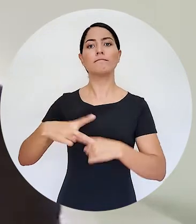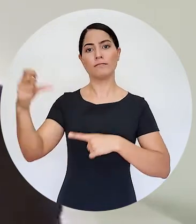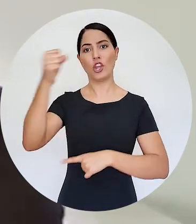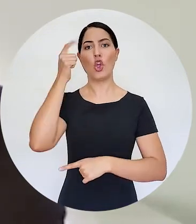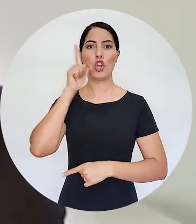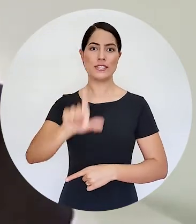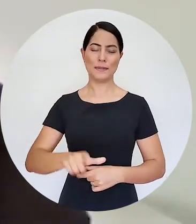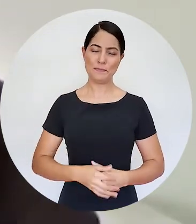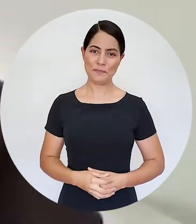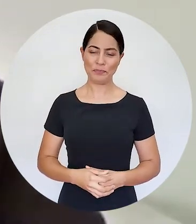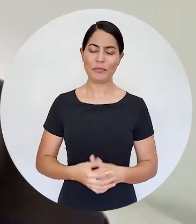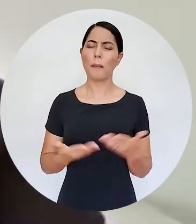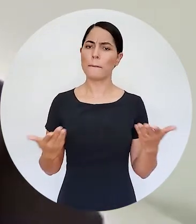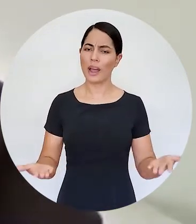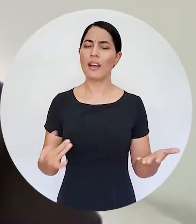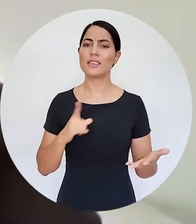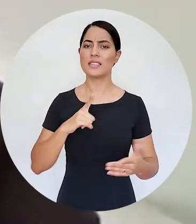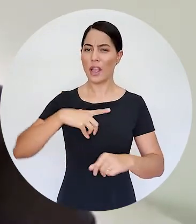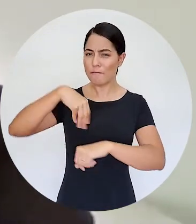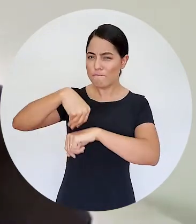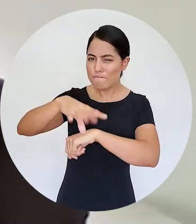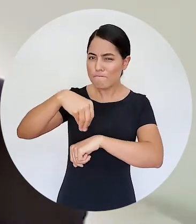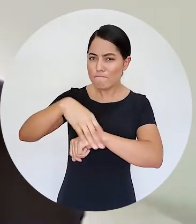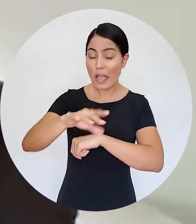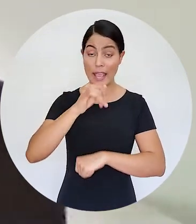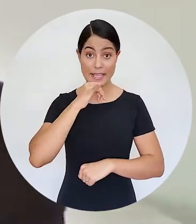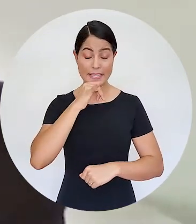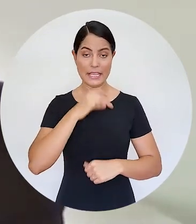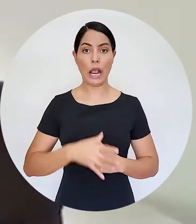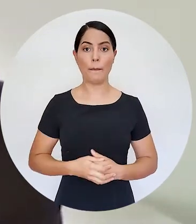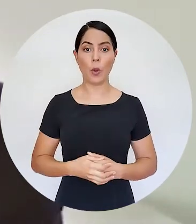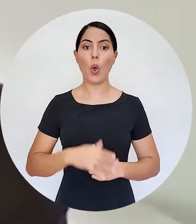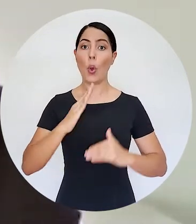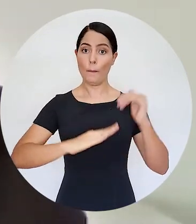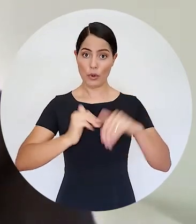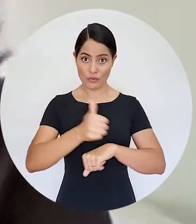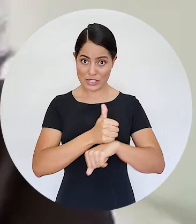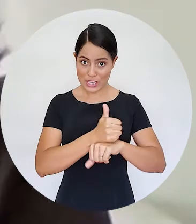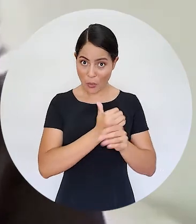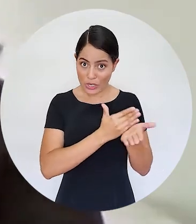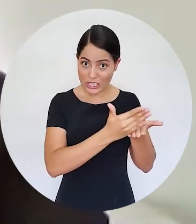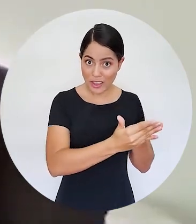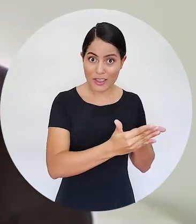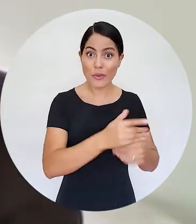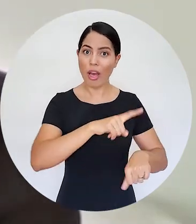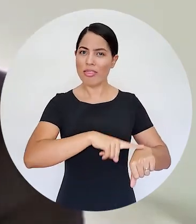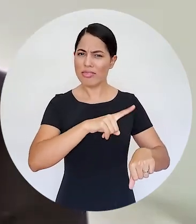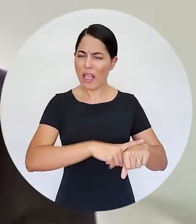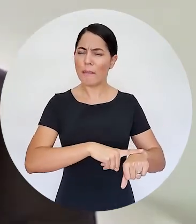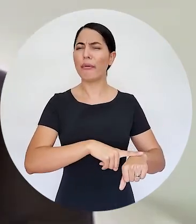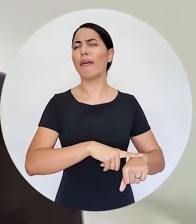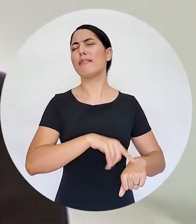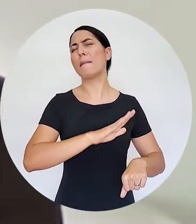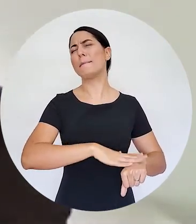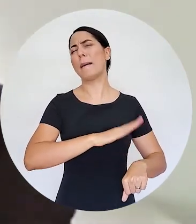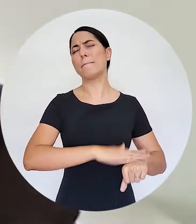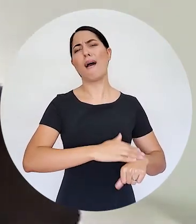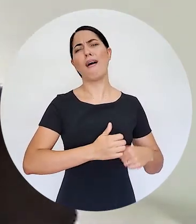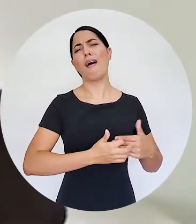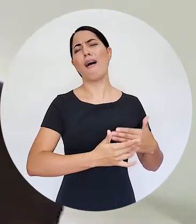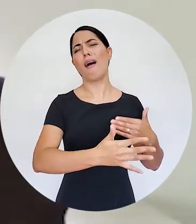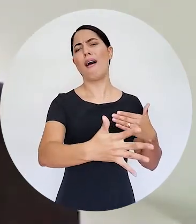diariamente agora contou esse dia que eu costumo dizer também que no início da pressão nós temos muito tempo pouco dinheiro